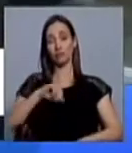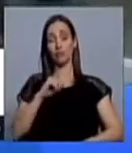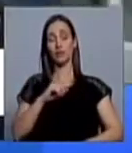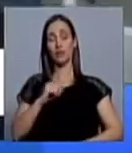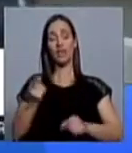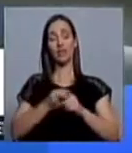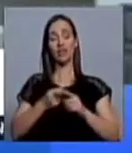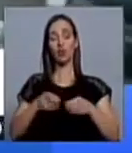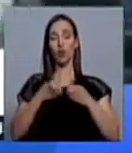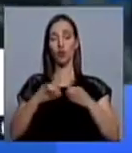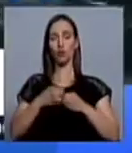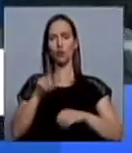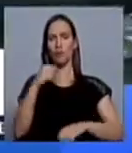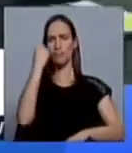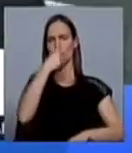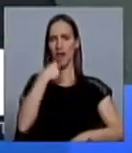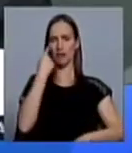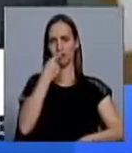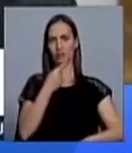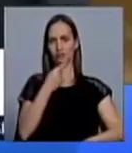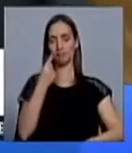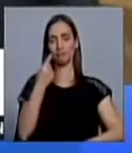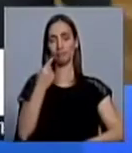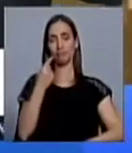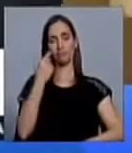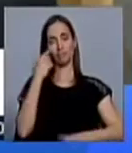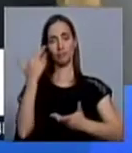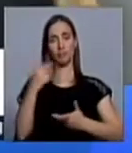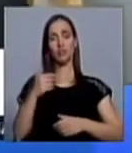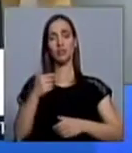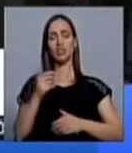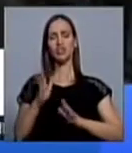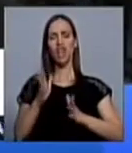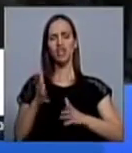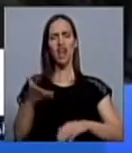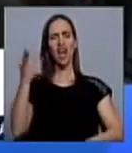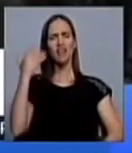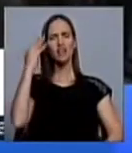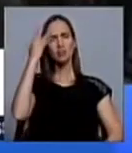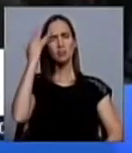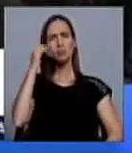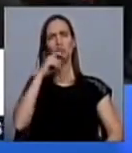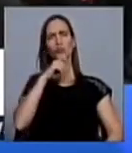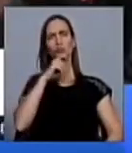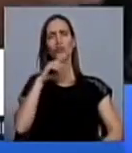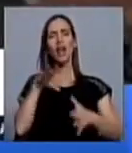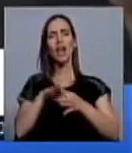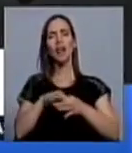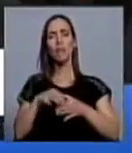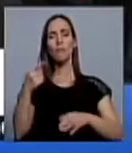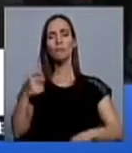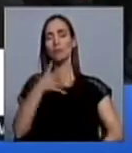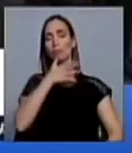imagem e de reputação. Já havia várias suspeitas sobre o Luís Filipe Vieira na altura